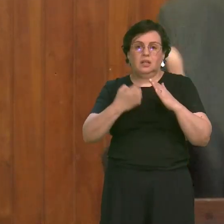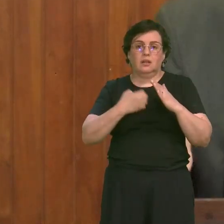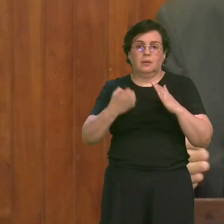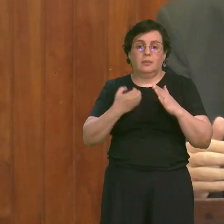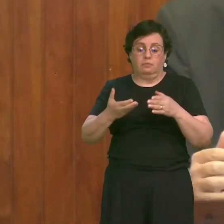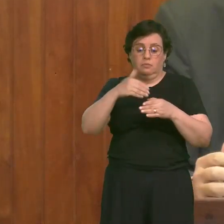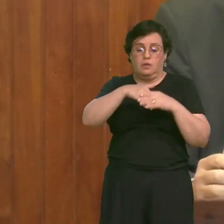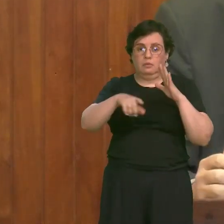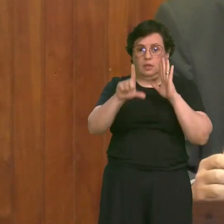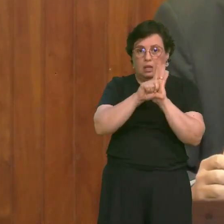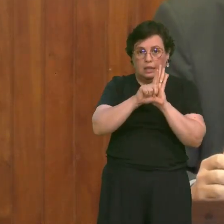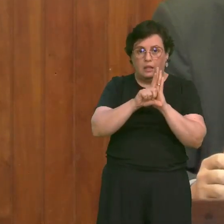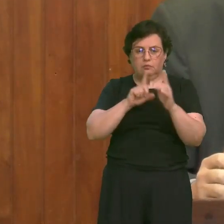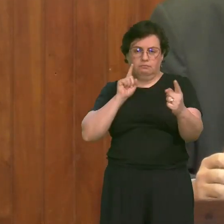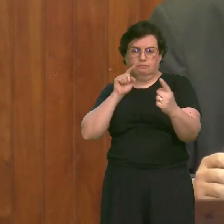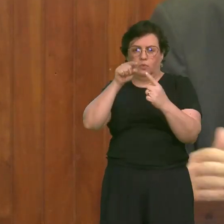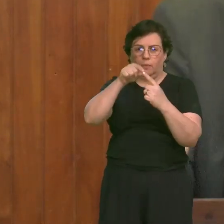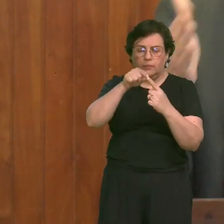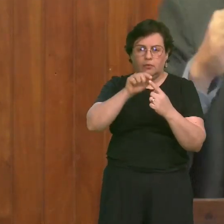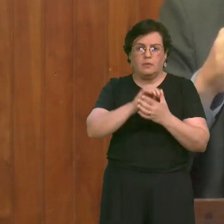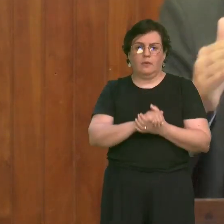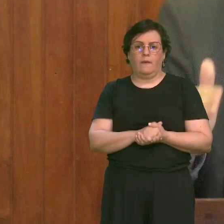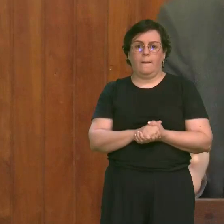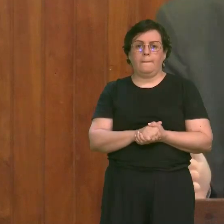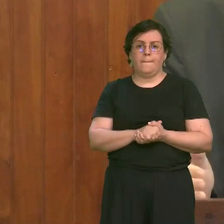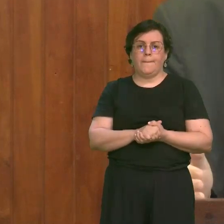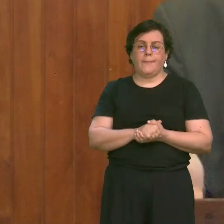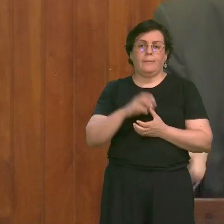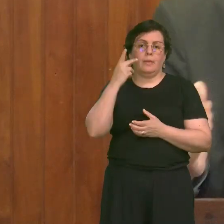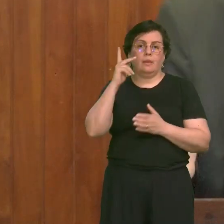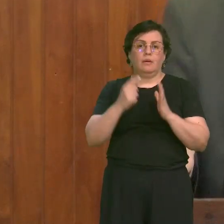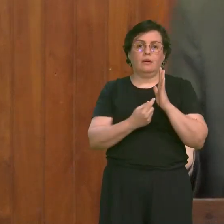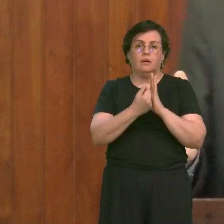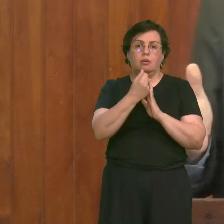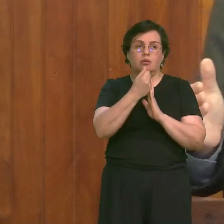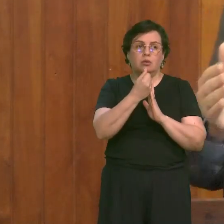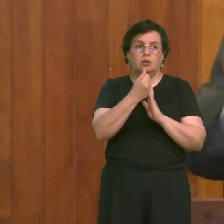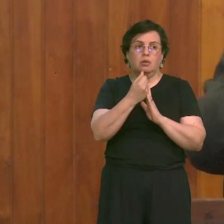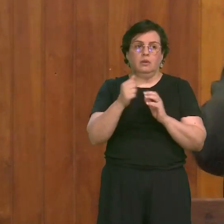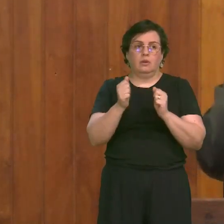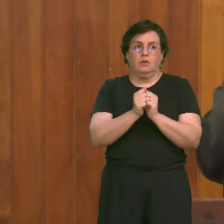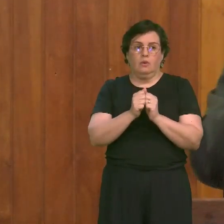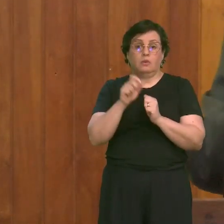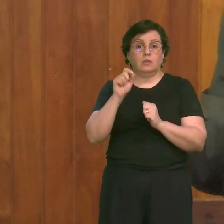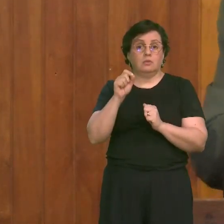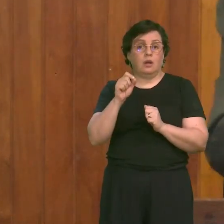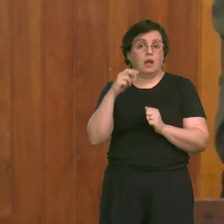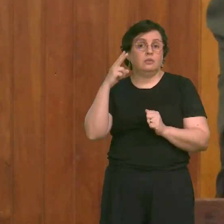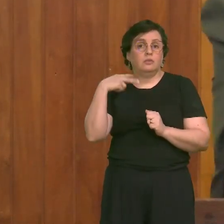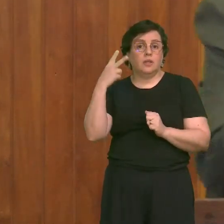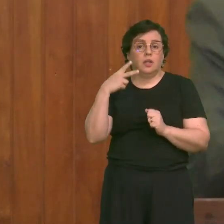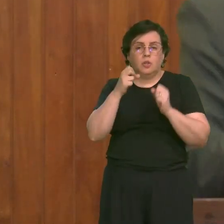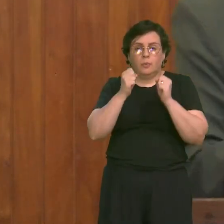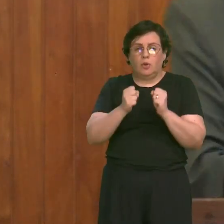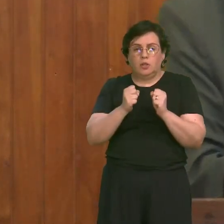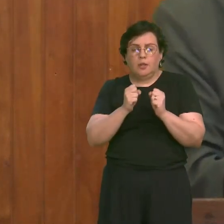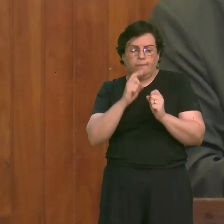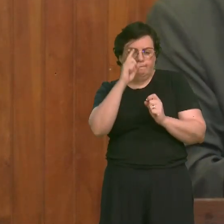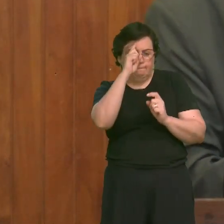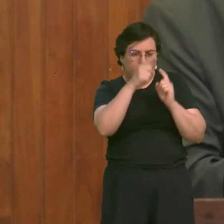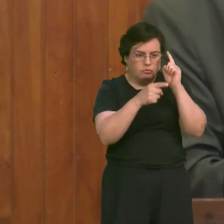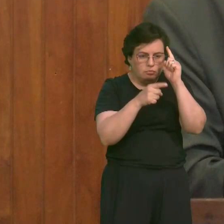legal de uma forma objetiva emendas ao orçamento emendas essas com as quais o vereador poderia indicar